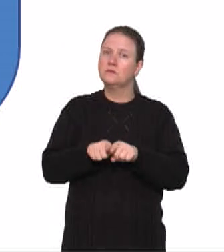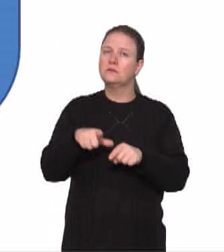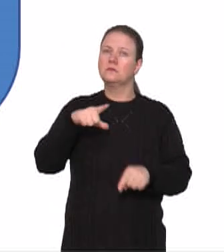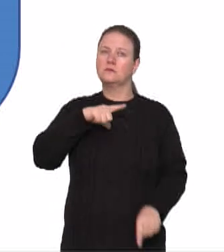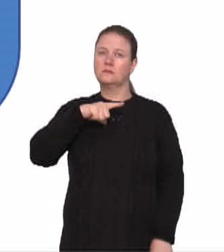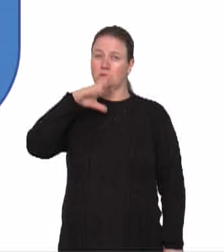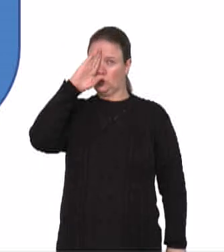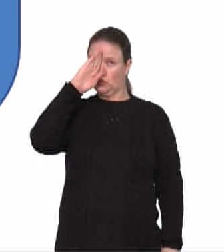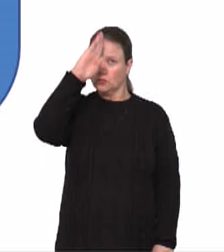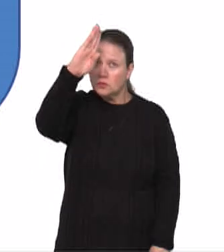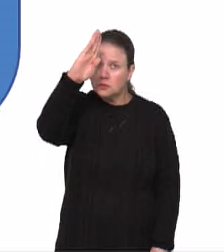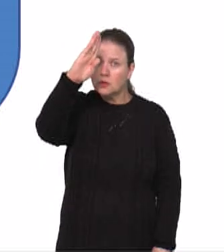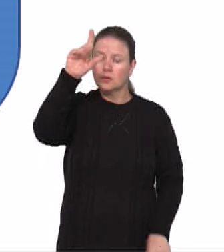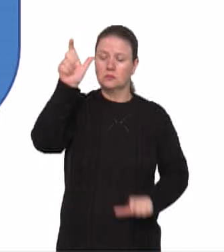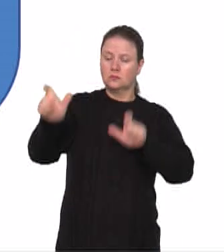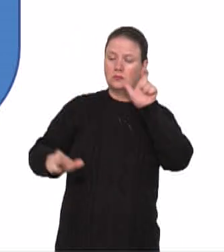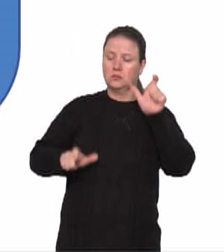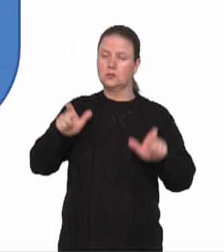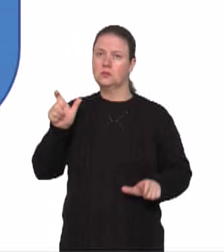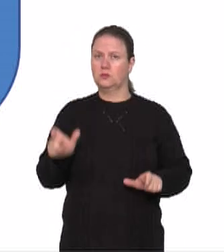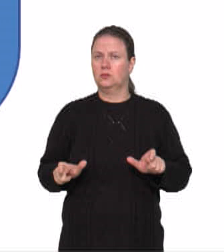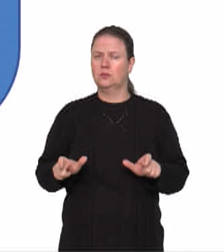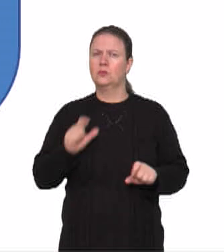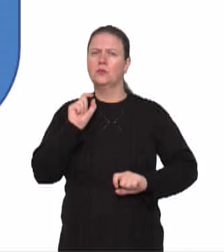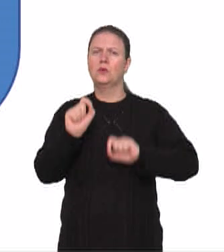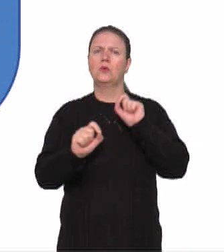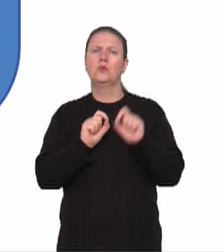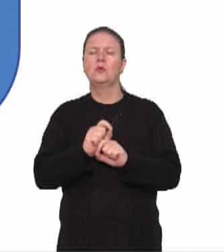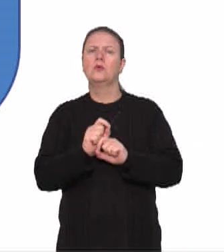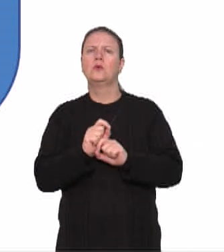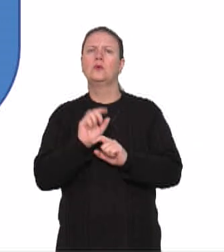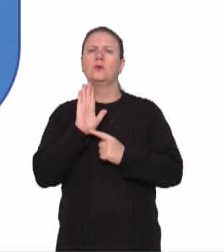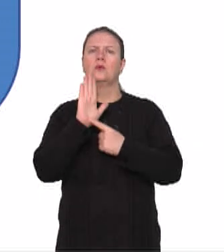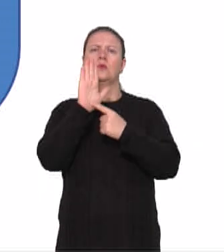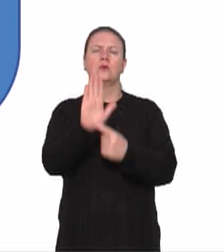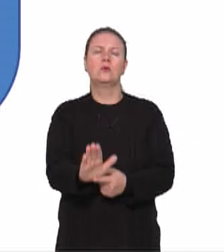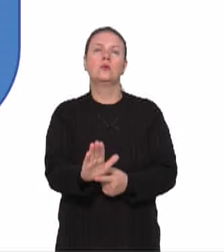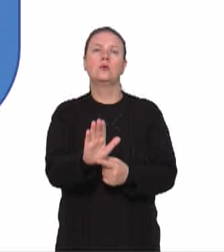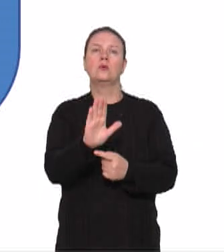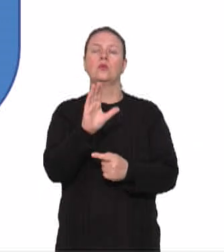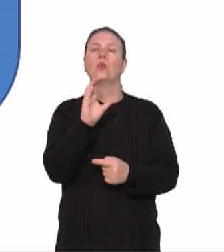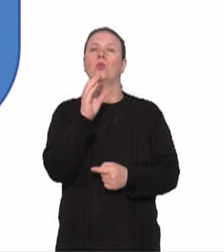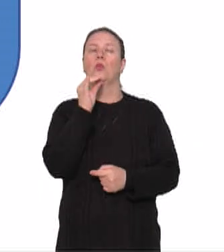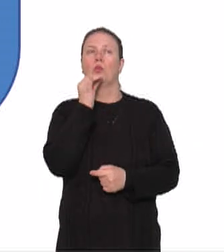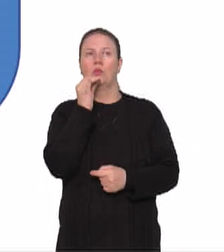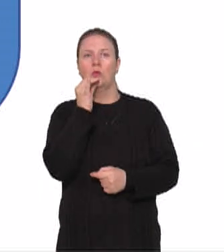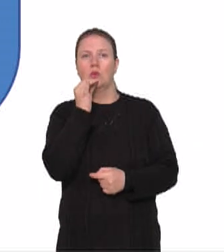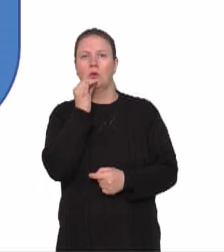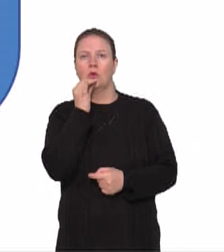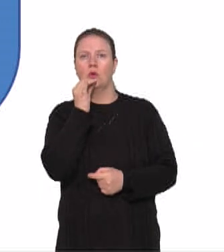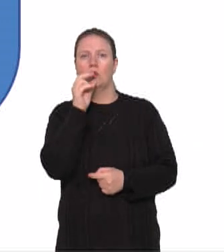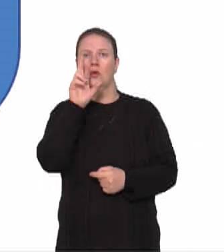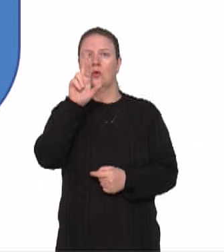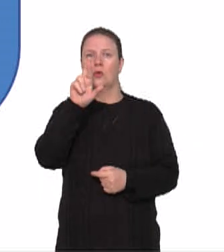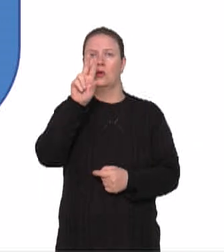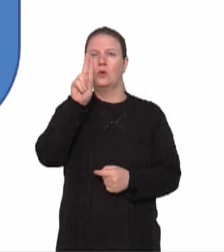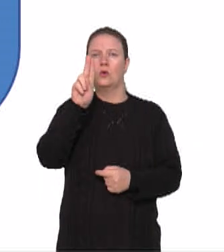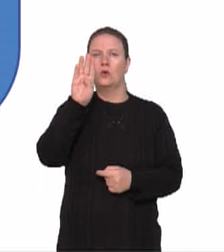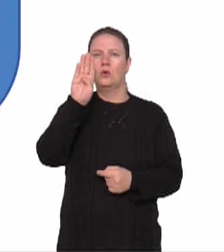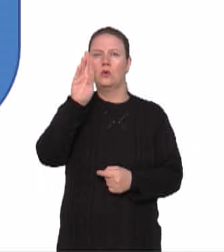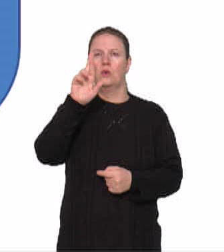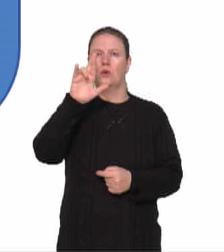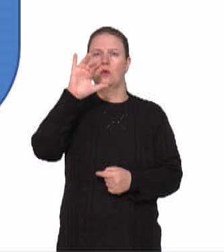discurso direto das personagens. E há indicações cênicas, que são chamadas de rubricas